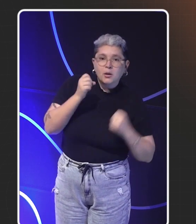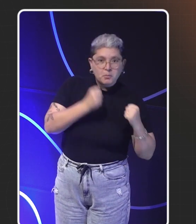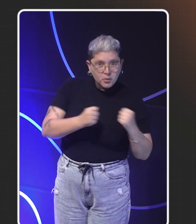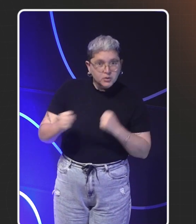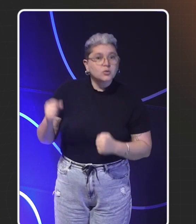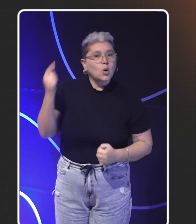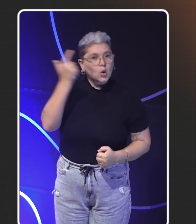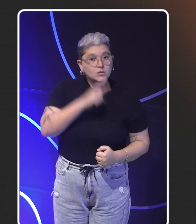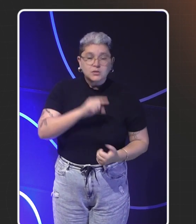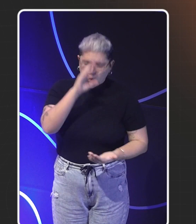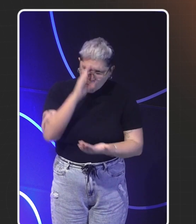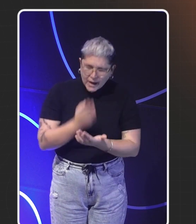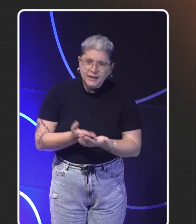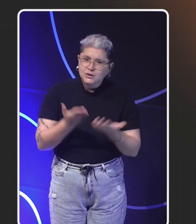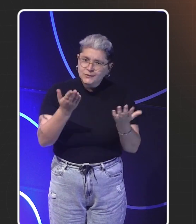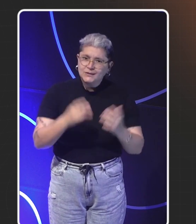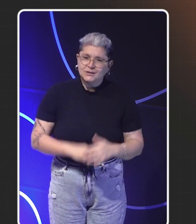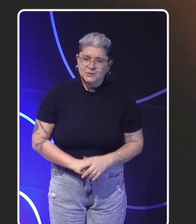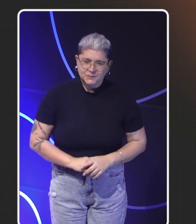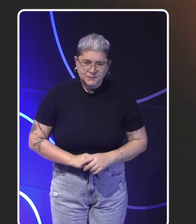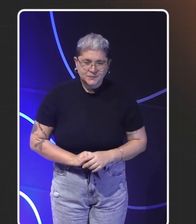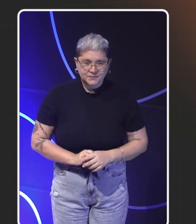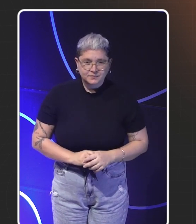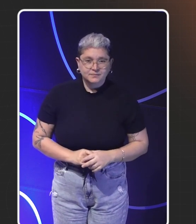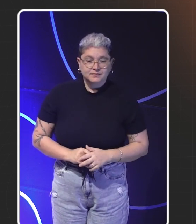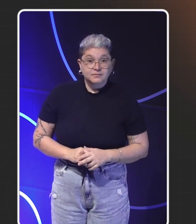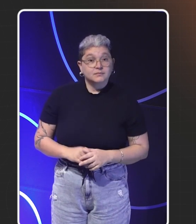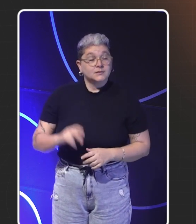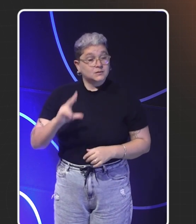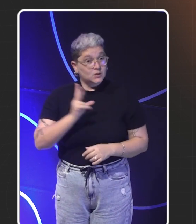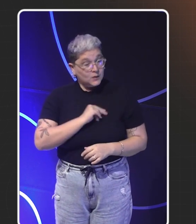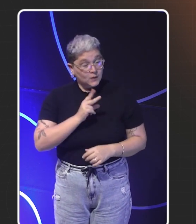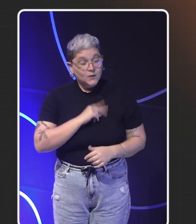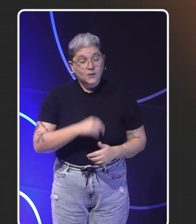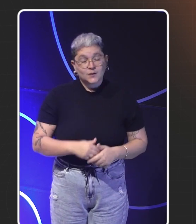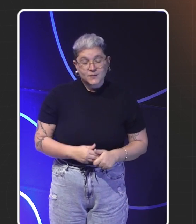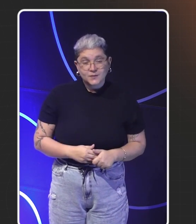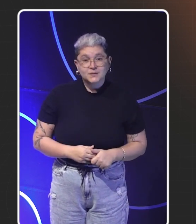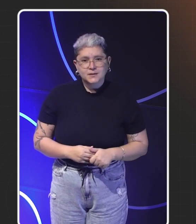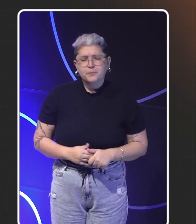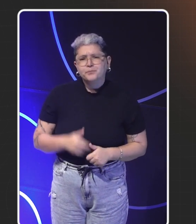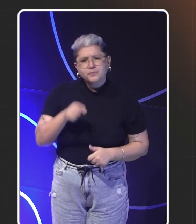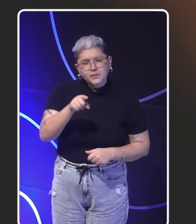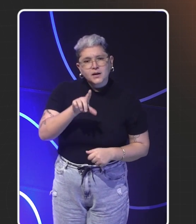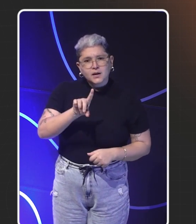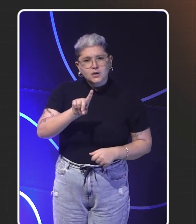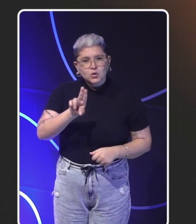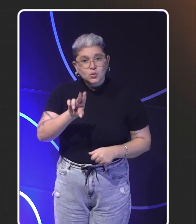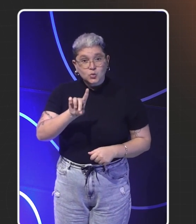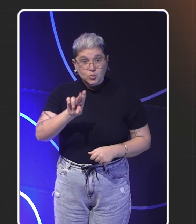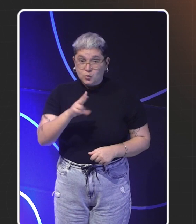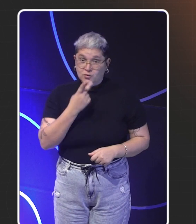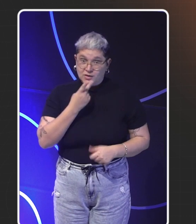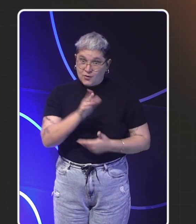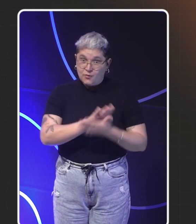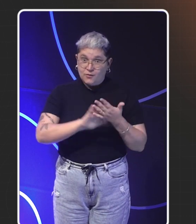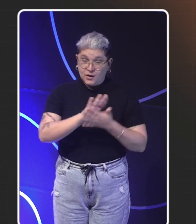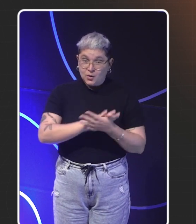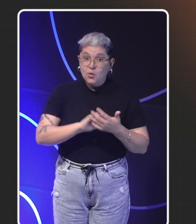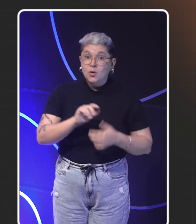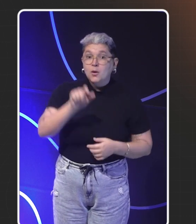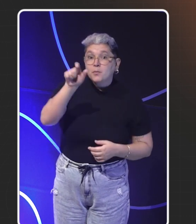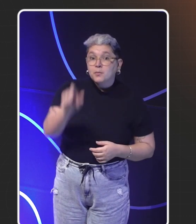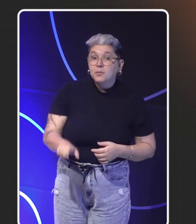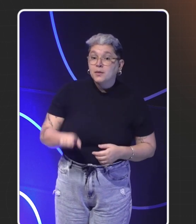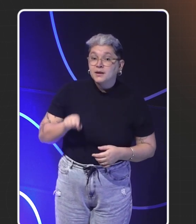isso que eu acredito hoje. Olha só, e o Dudu não falou, mas ele é